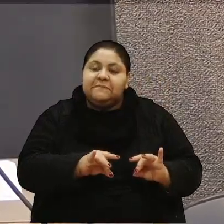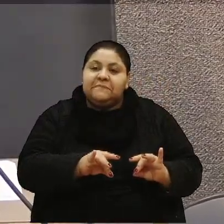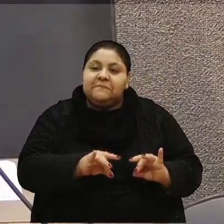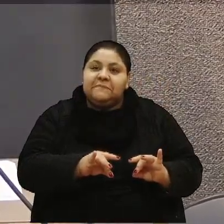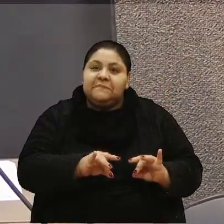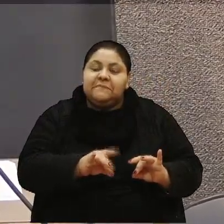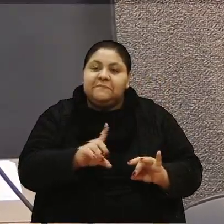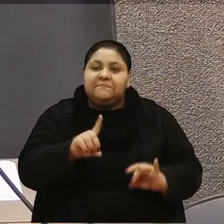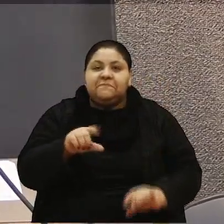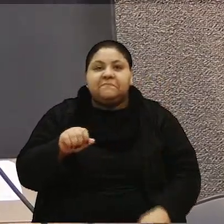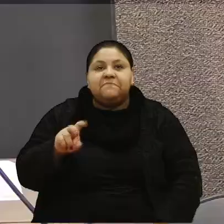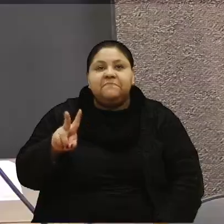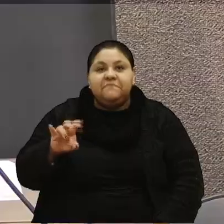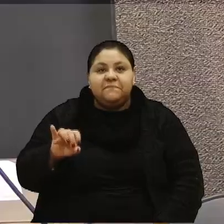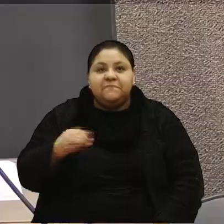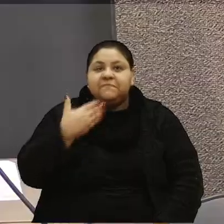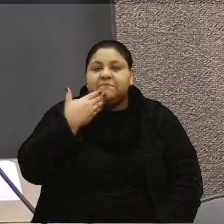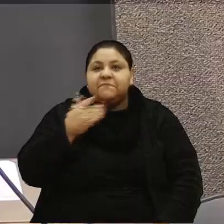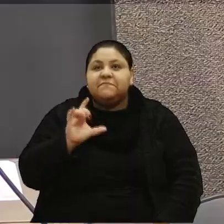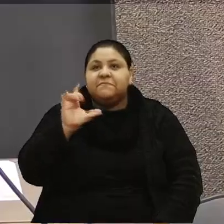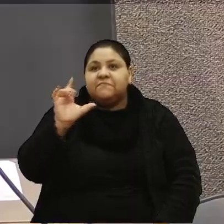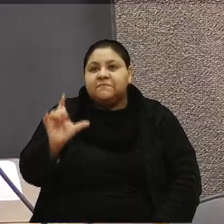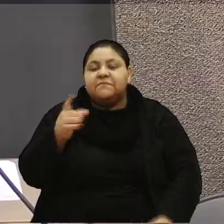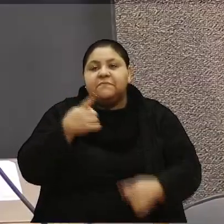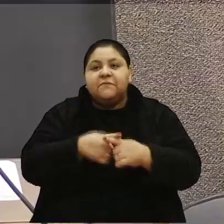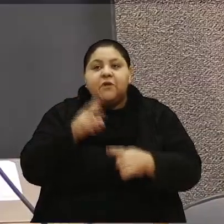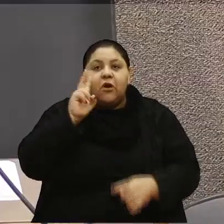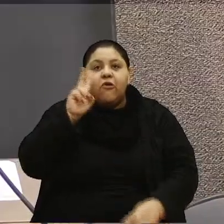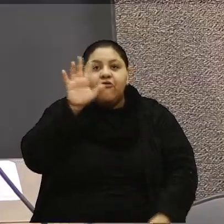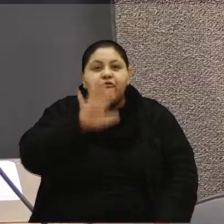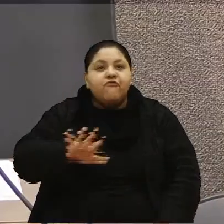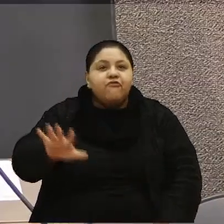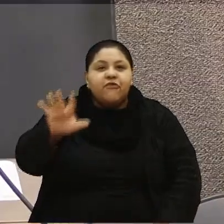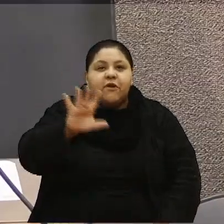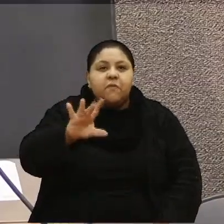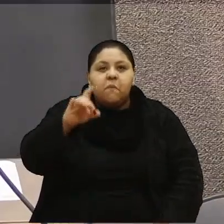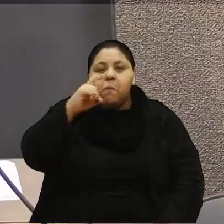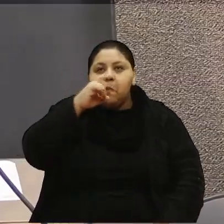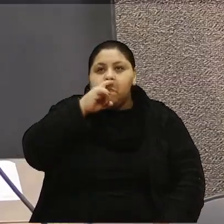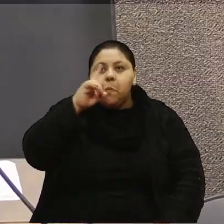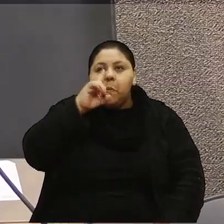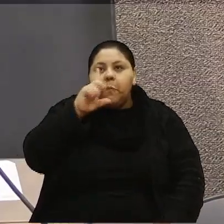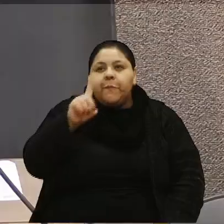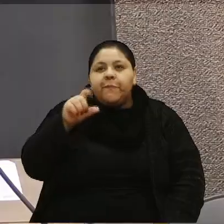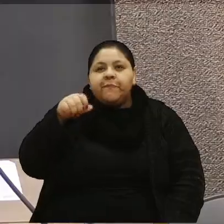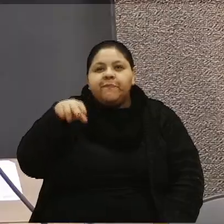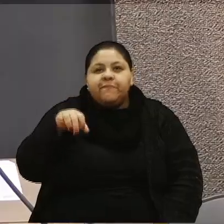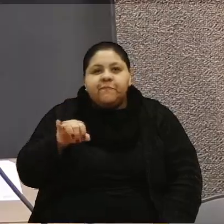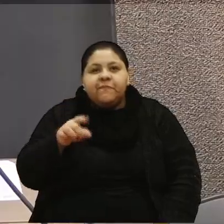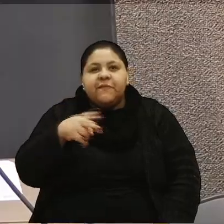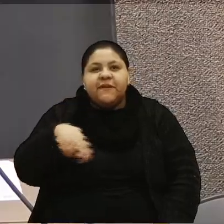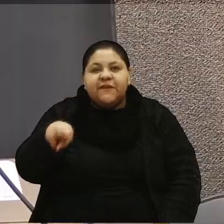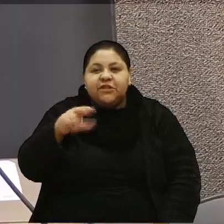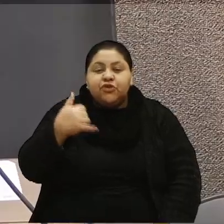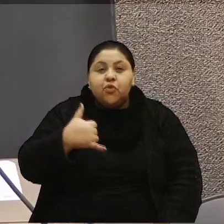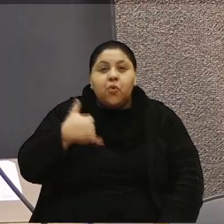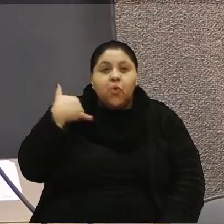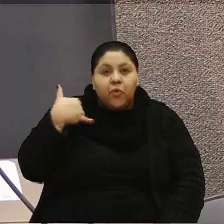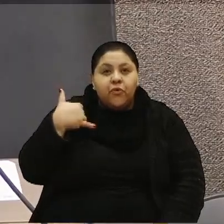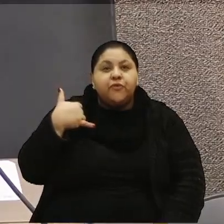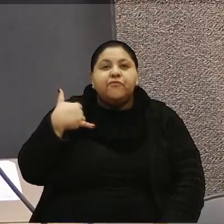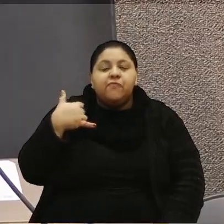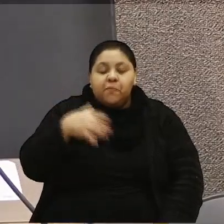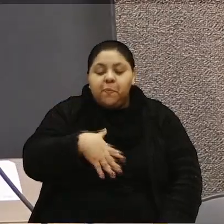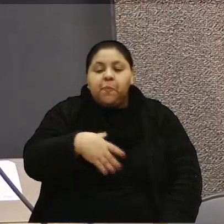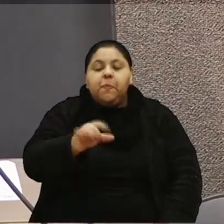ao Davi. Pedir a palavra por causa do Davi, porque eu vejo o pai, Marcos e a Dani aqui, né? A gente fica orgulhoso quando os